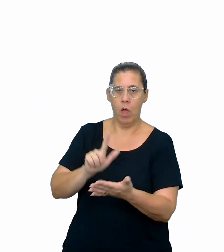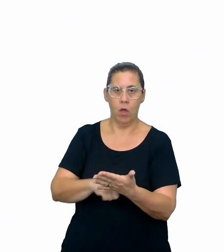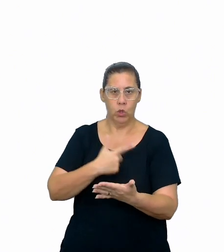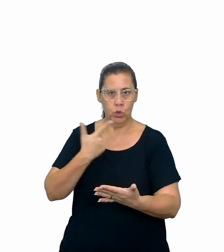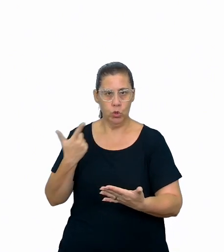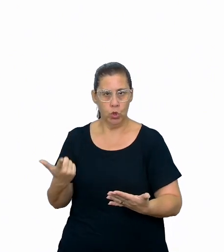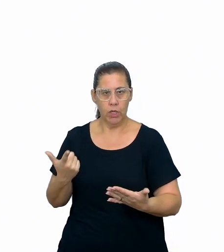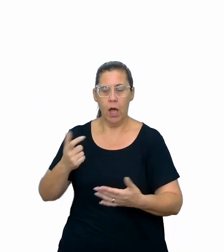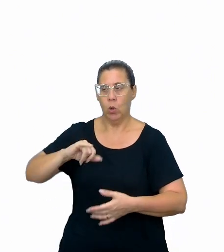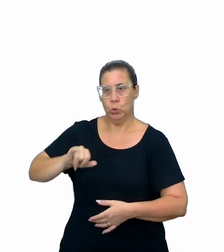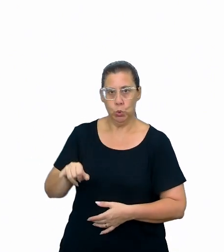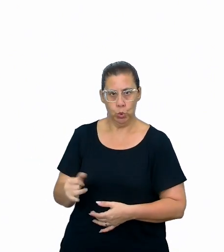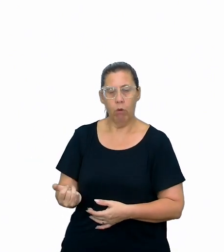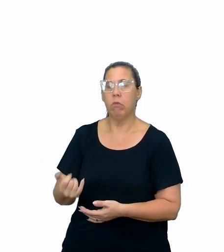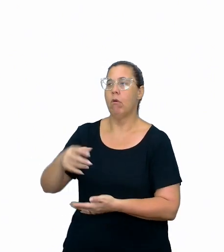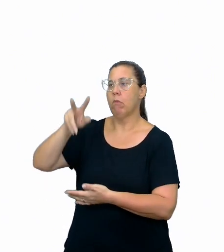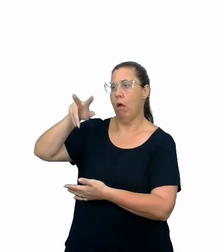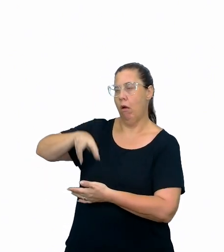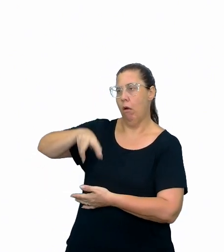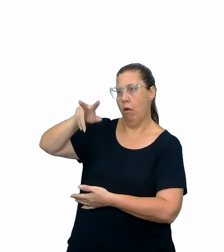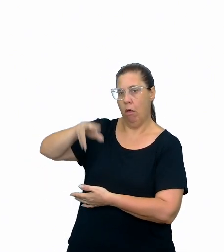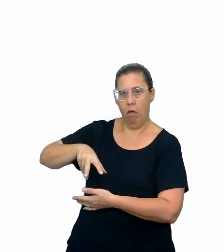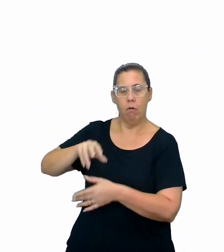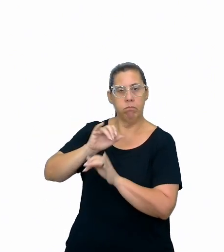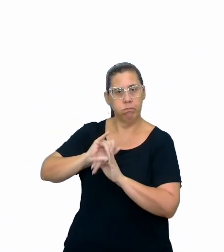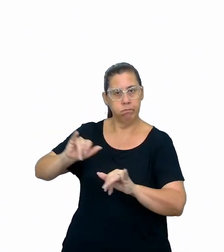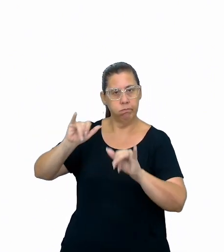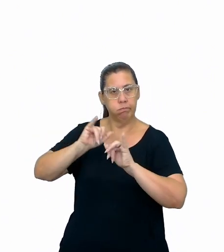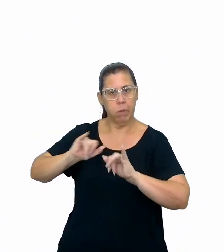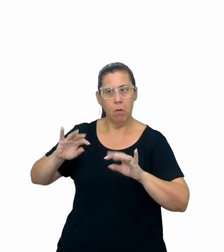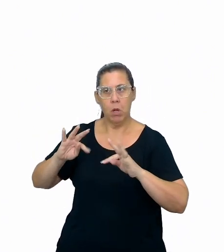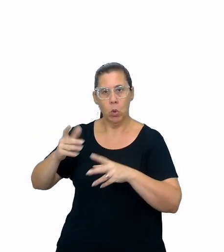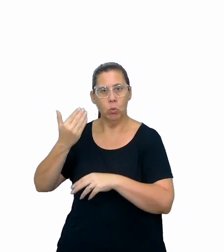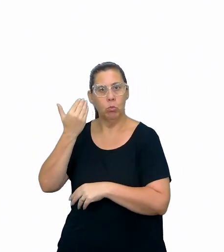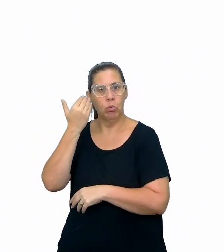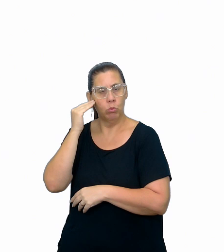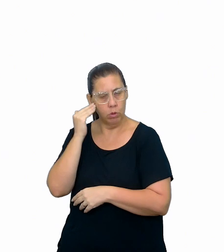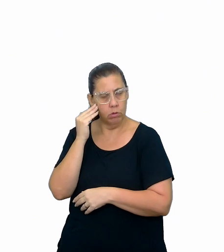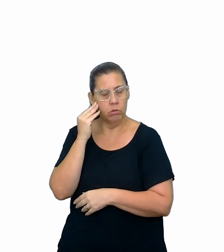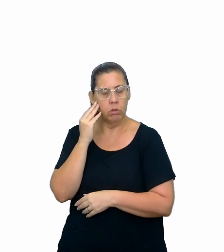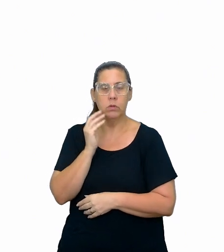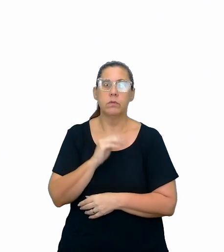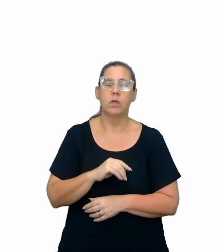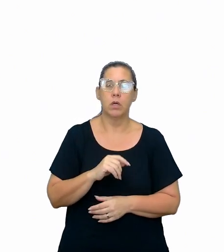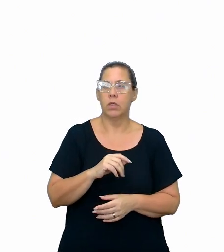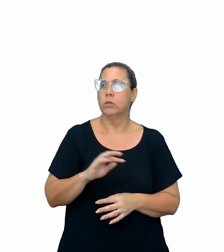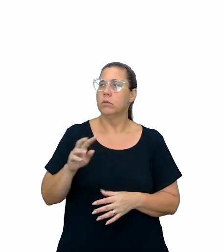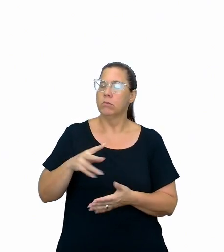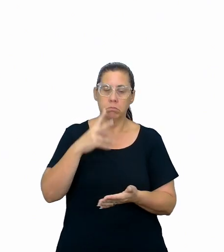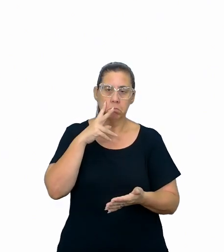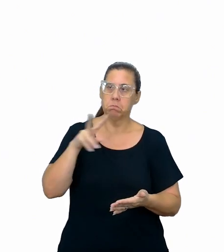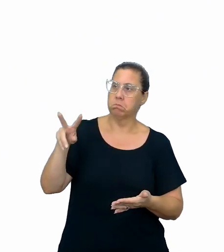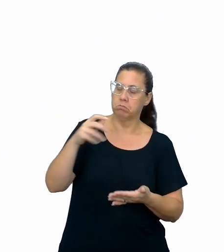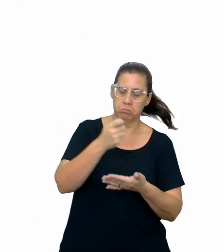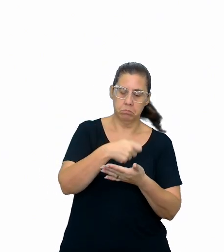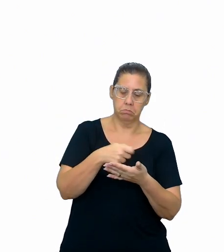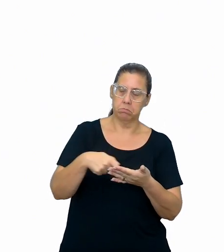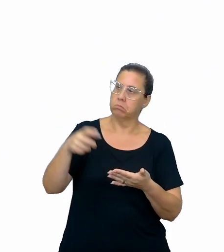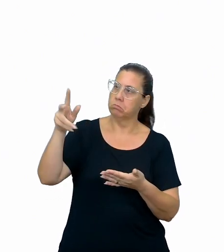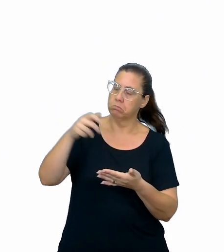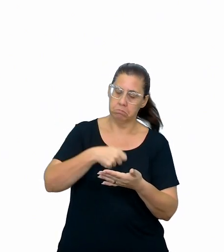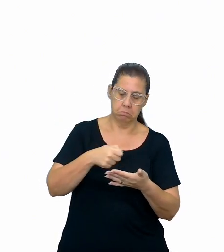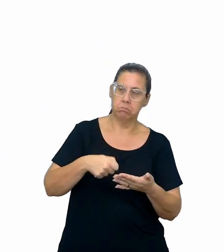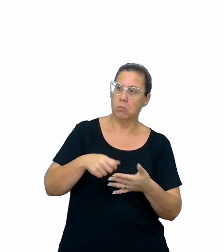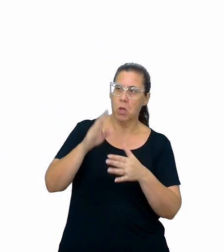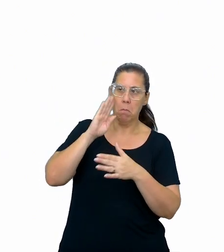do Joca sobre a campanha de conscientização, farão anotações sobre as principais